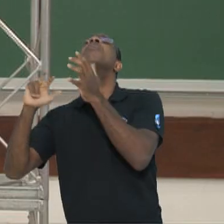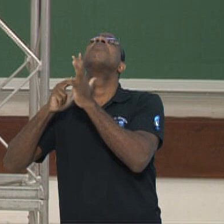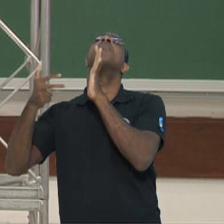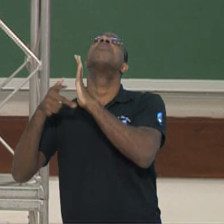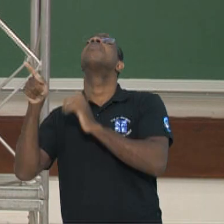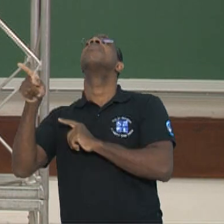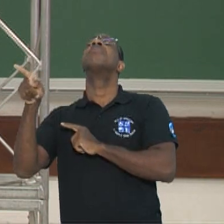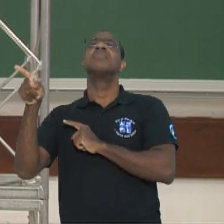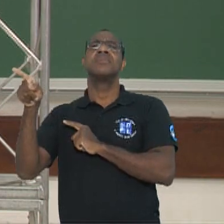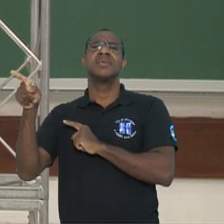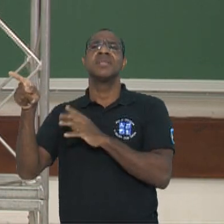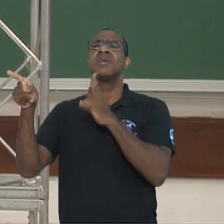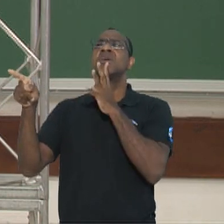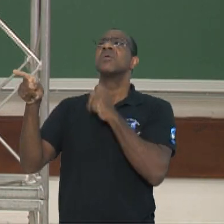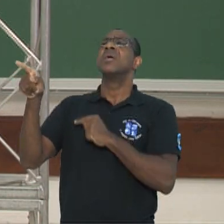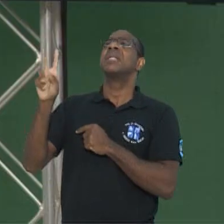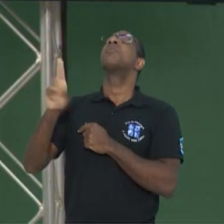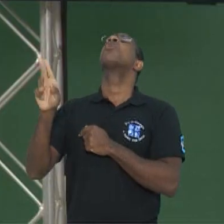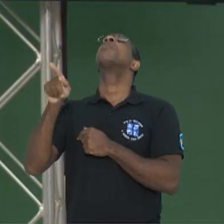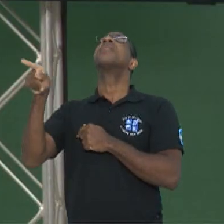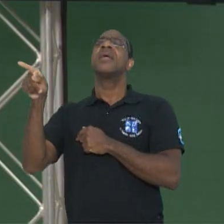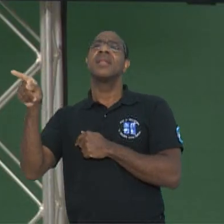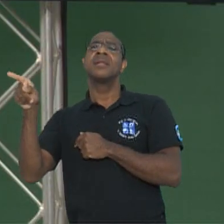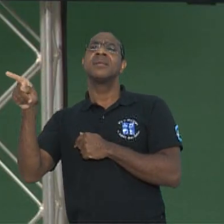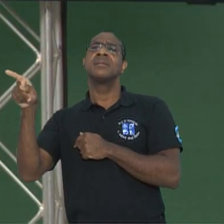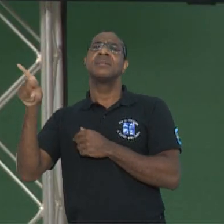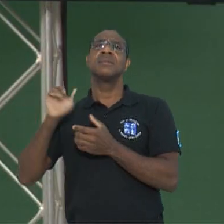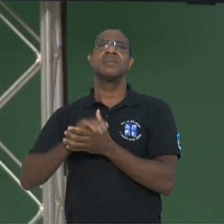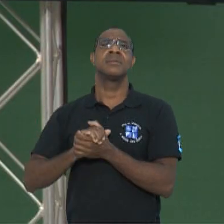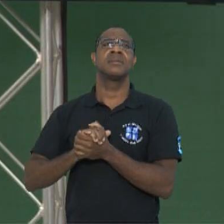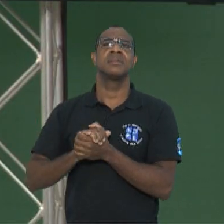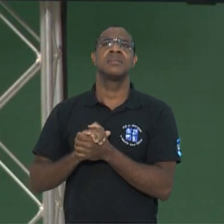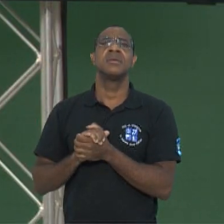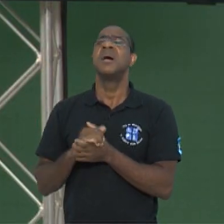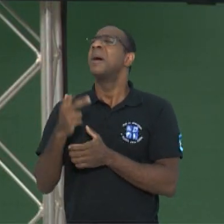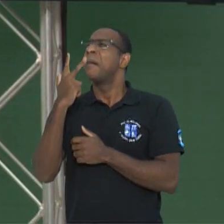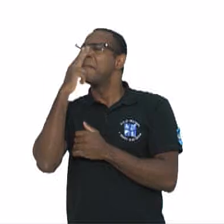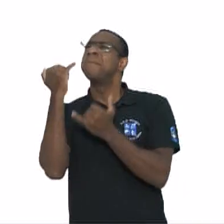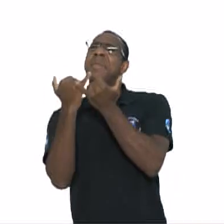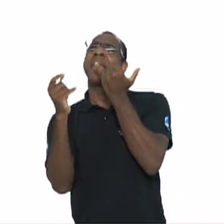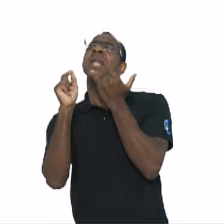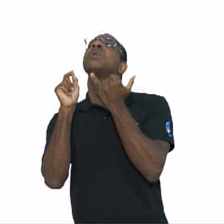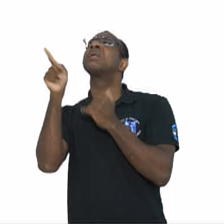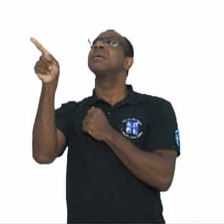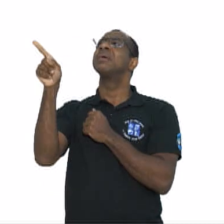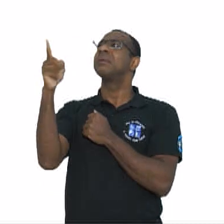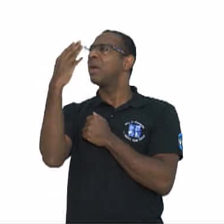Já ouviram falar? Sabe o nome dela? O que ela parece para nós?